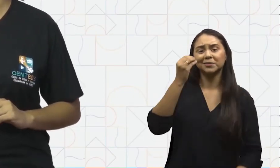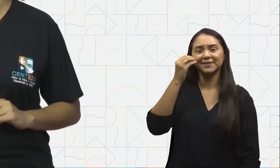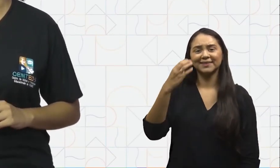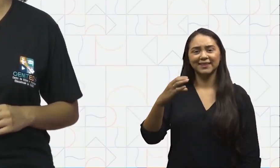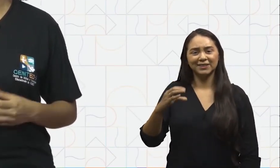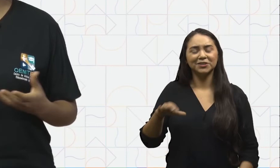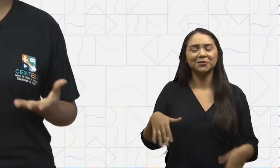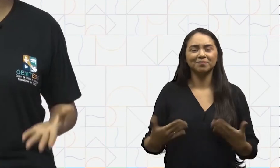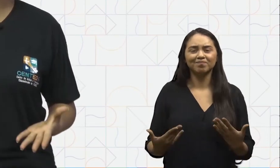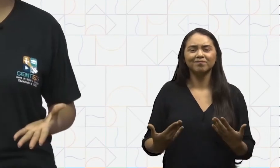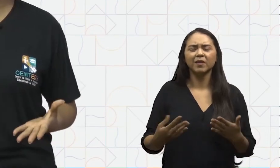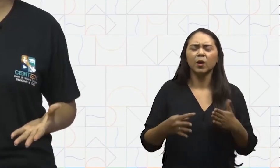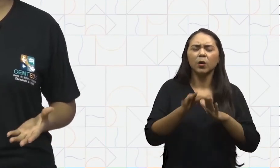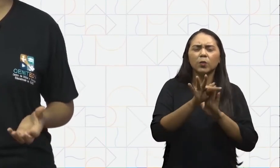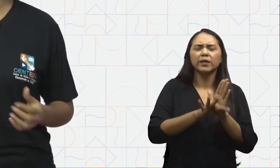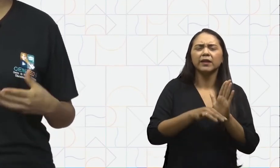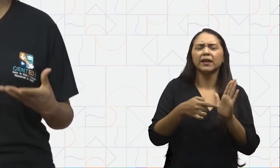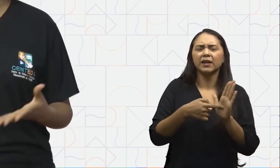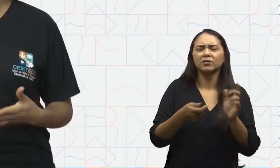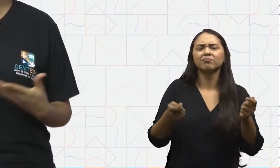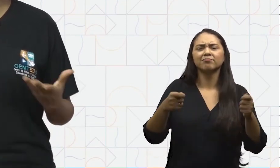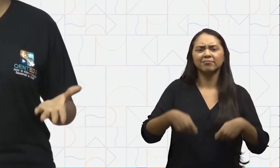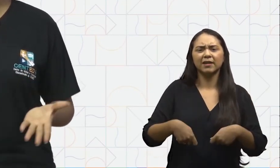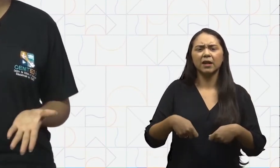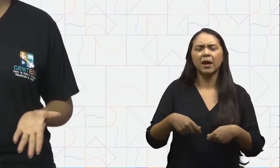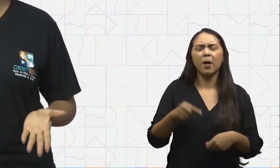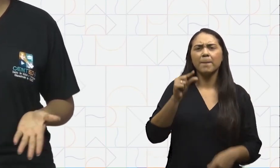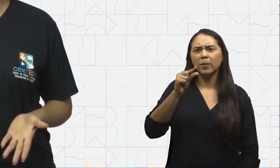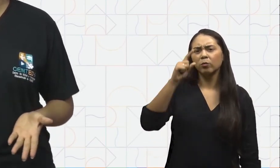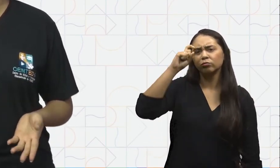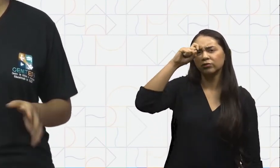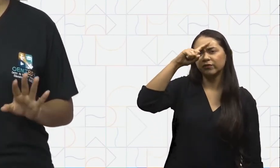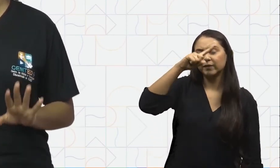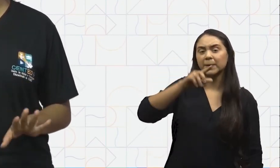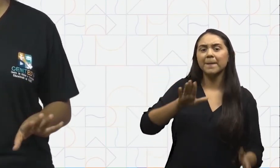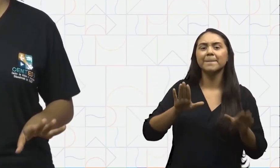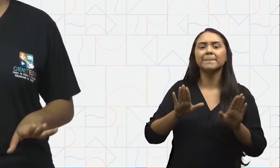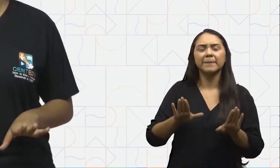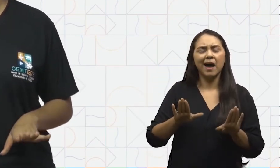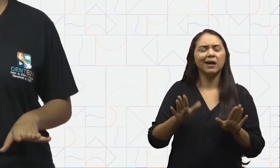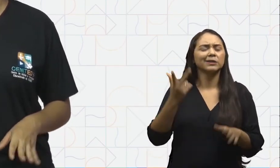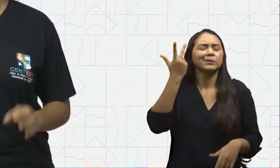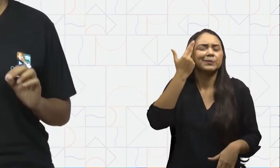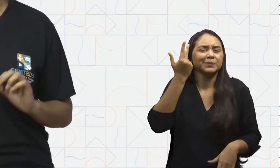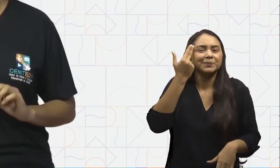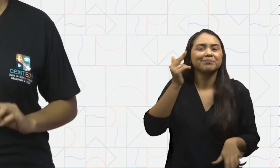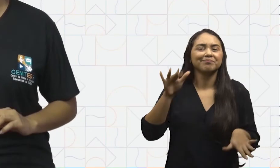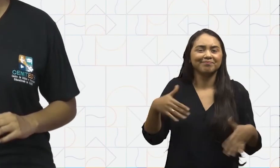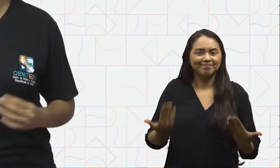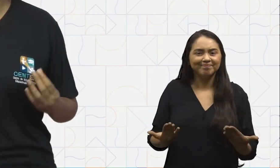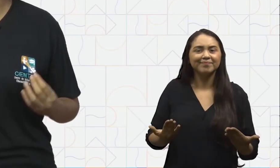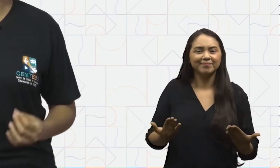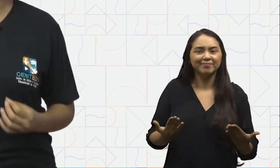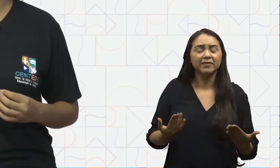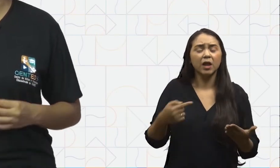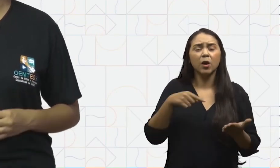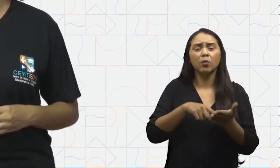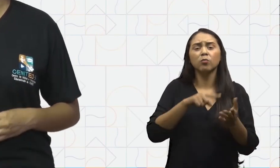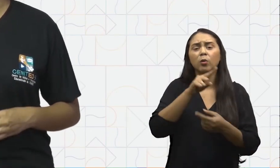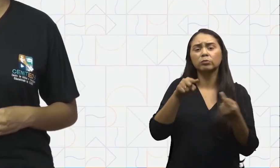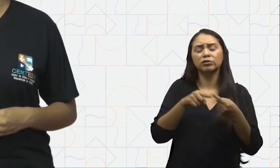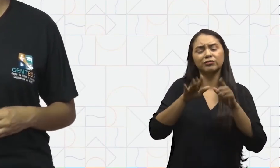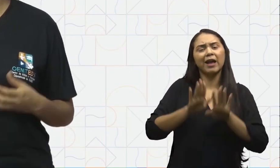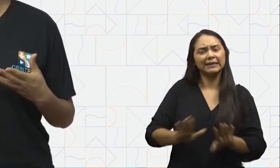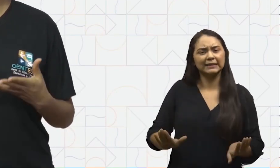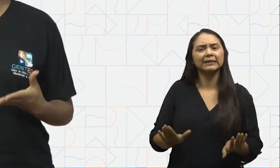de experimento científico, um texto que pode ter uma linguagem um pouco complicada. mas que é assim mesmo. Afinal, a sua função